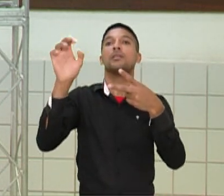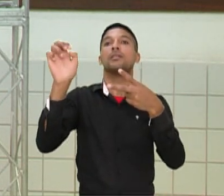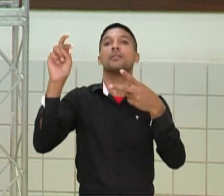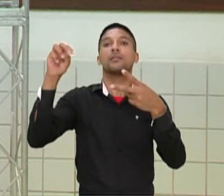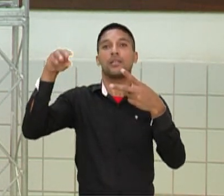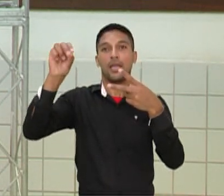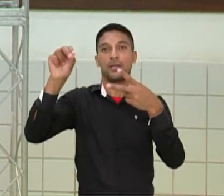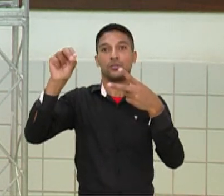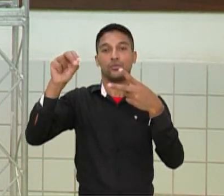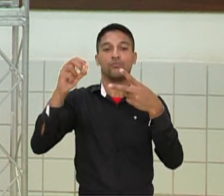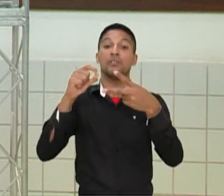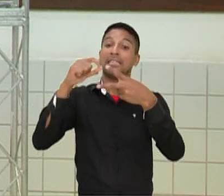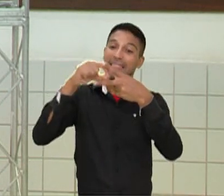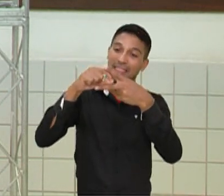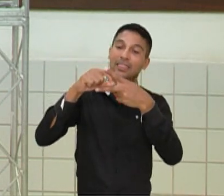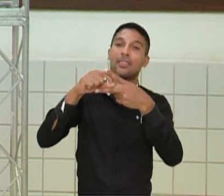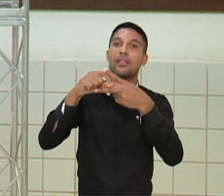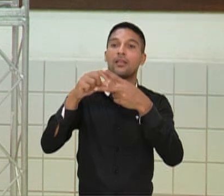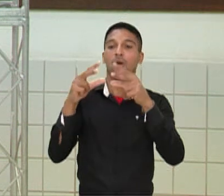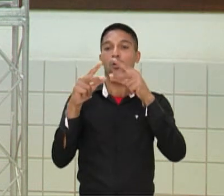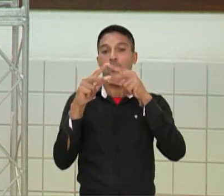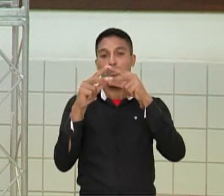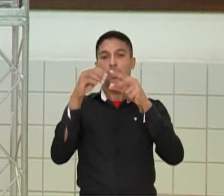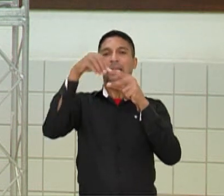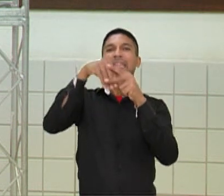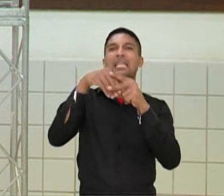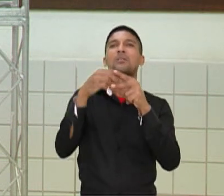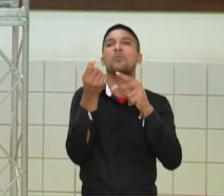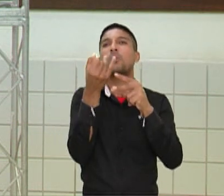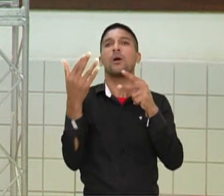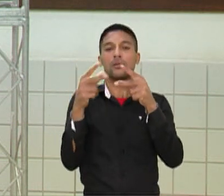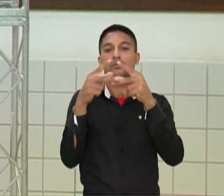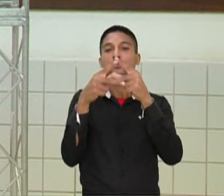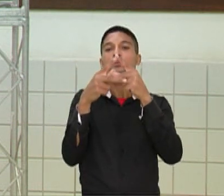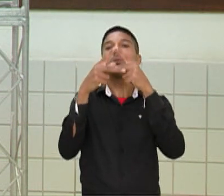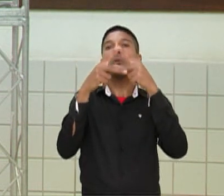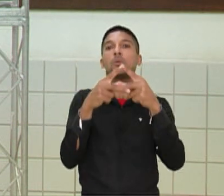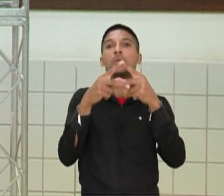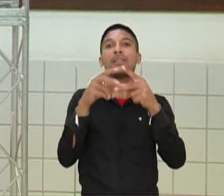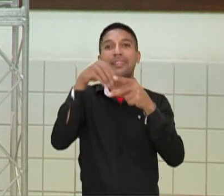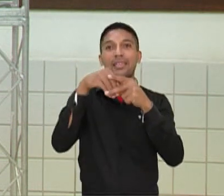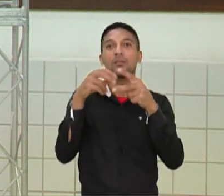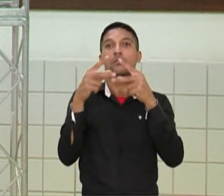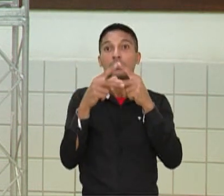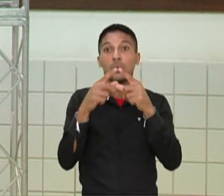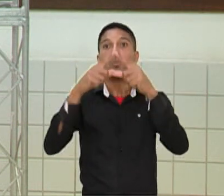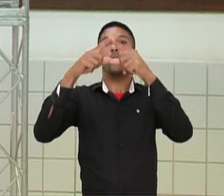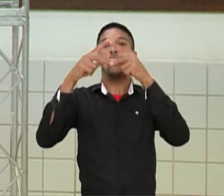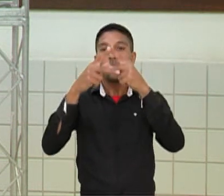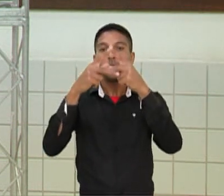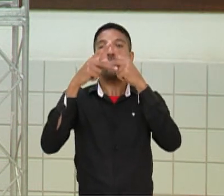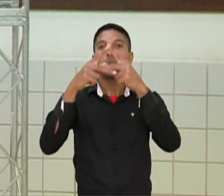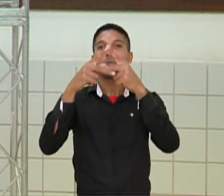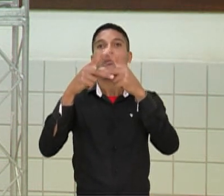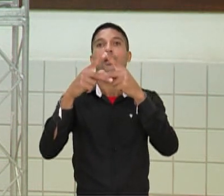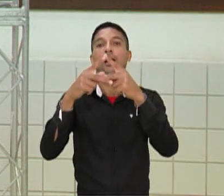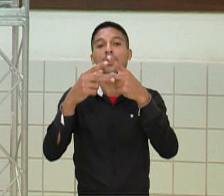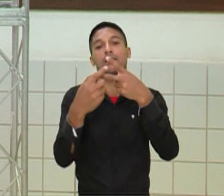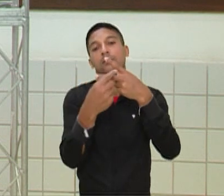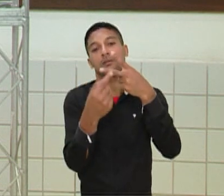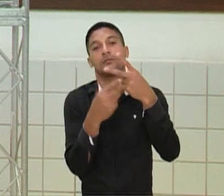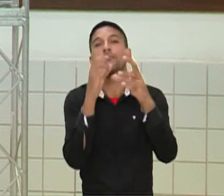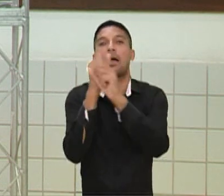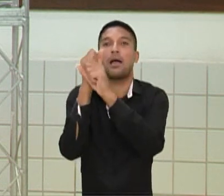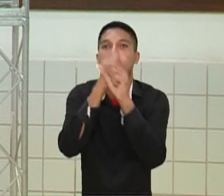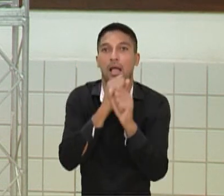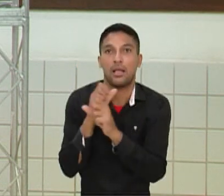quantos triângulos tem lá dentro e multiplicar por 180, que é o que você já sabe, tá bom? Então, tenta construir isso aí